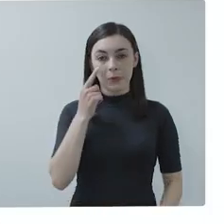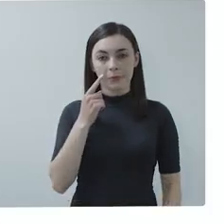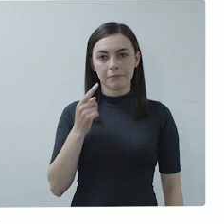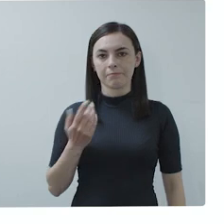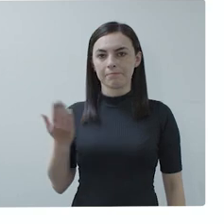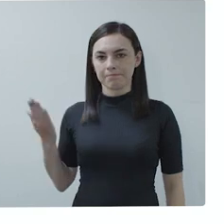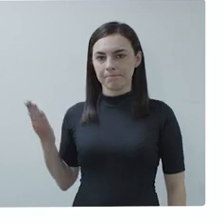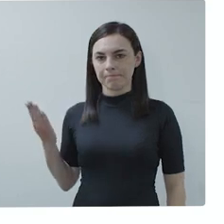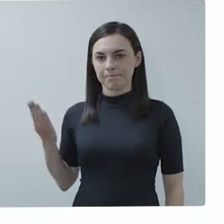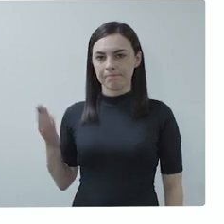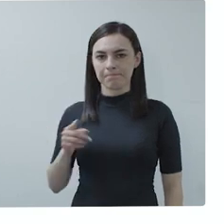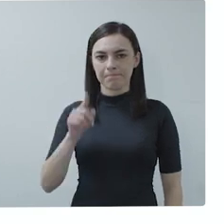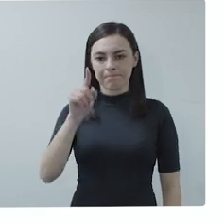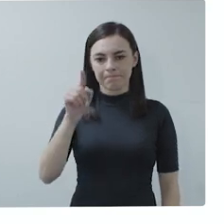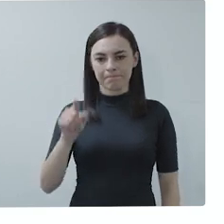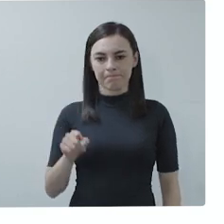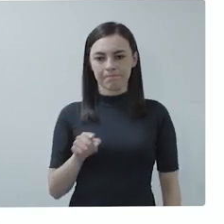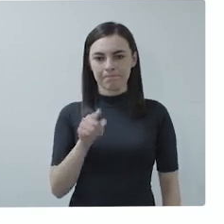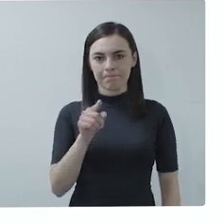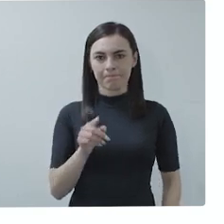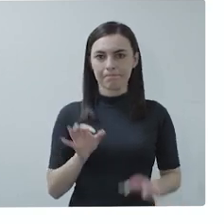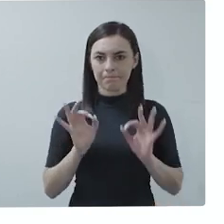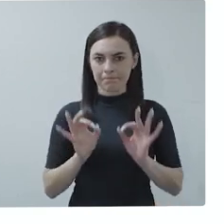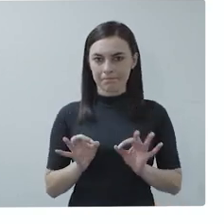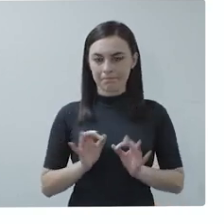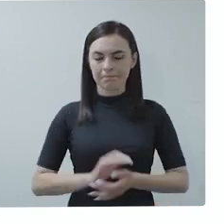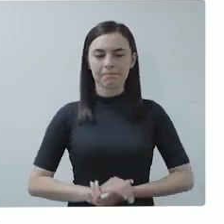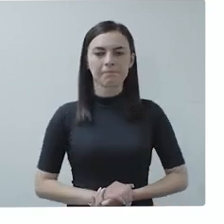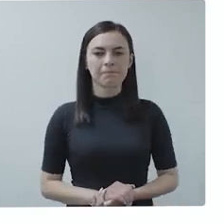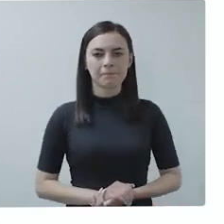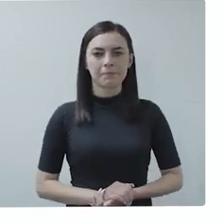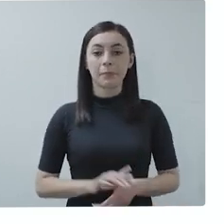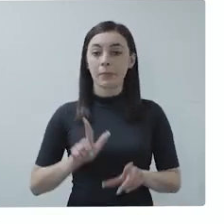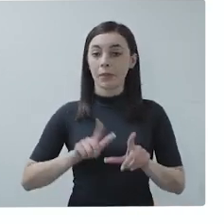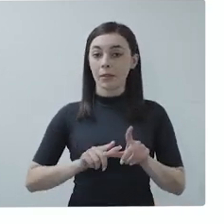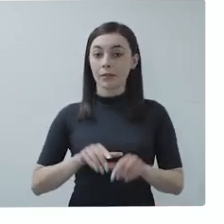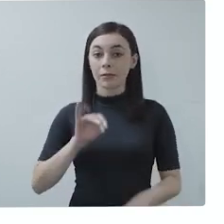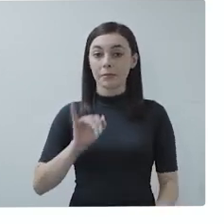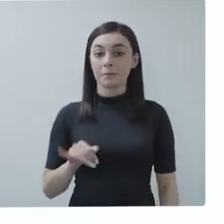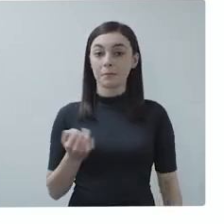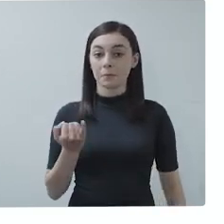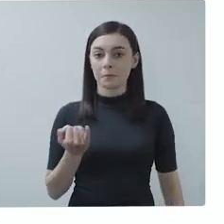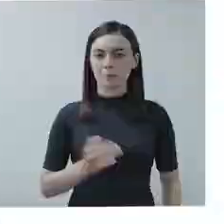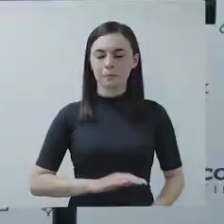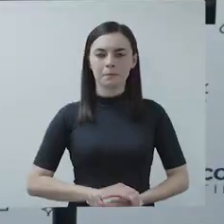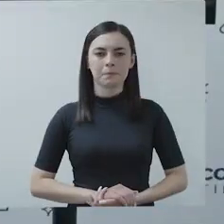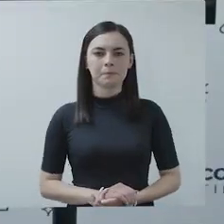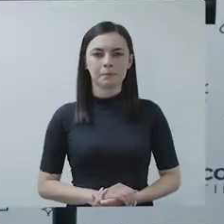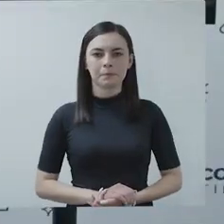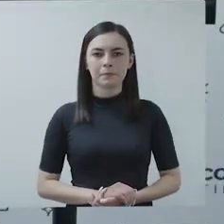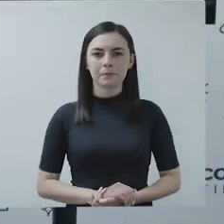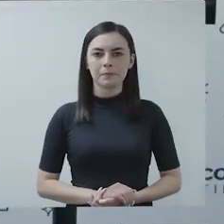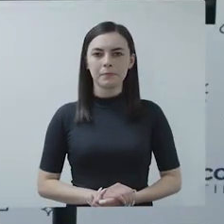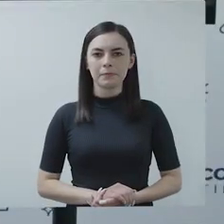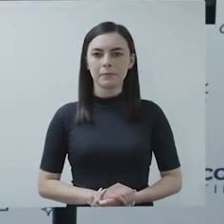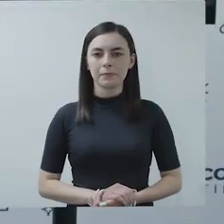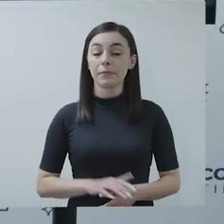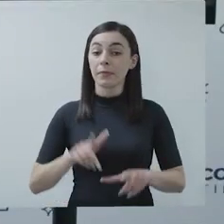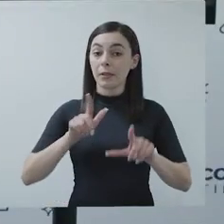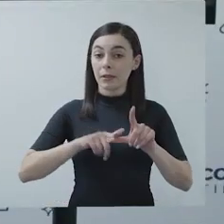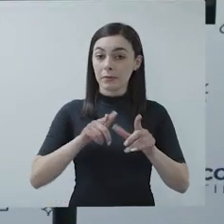Desce e faz a voltinha. Certo? É a letra J. É a primeira letra da